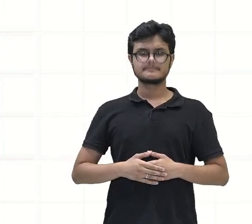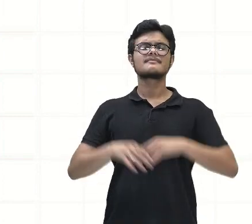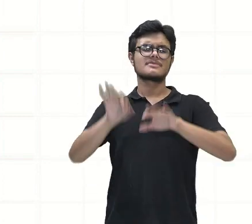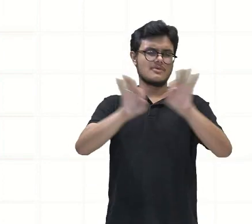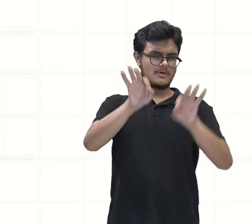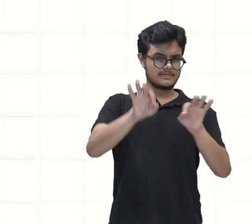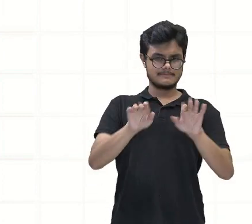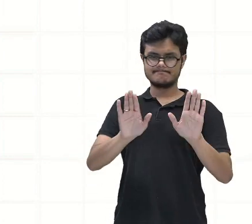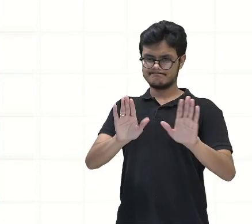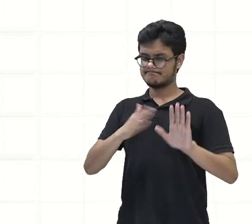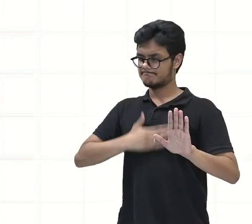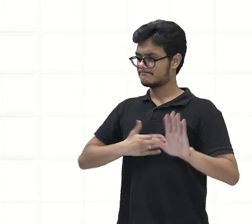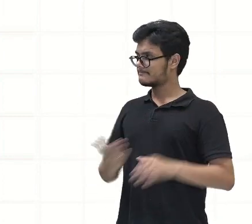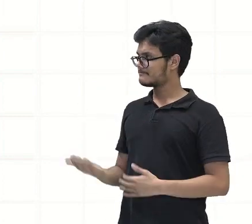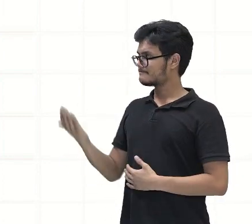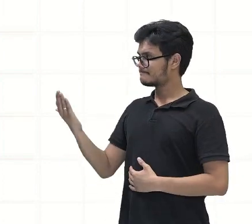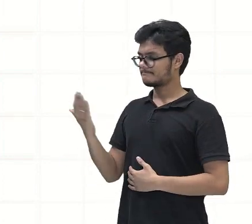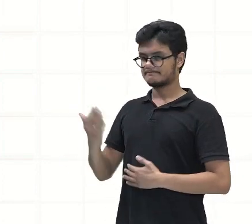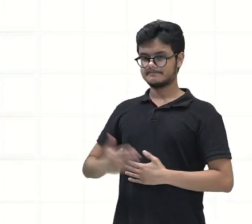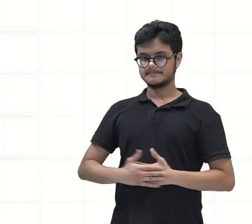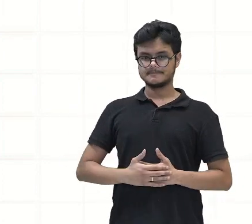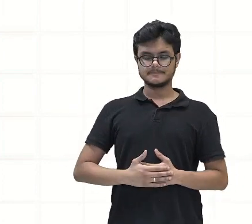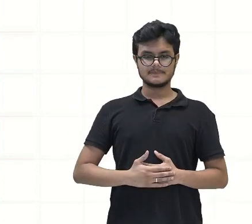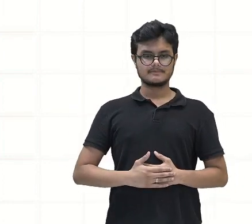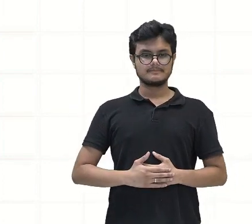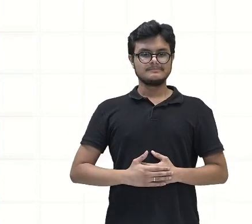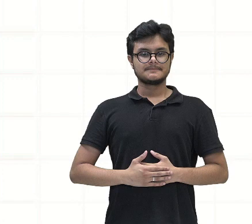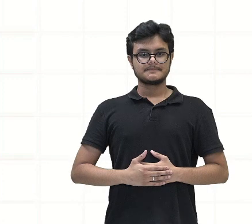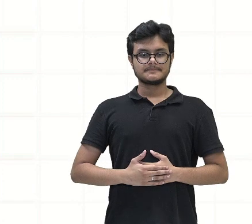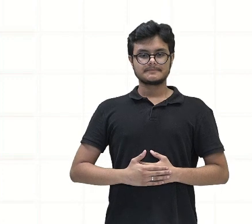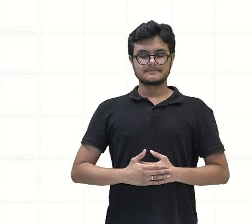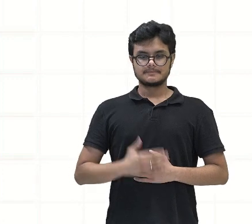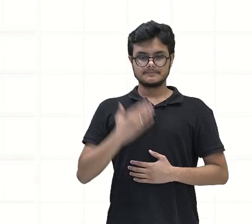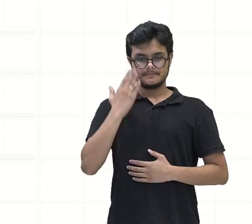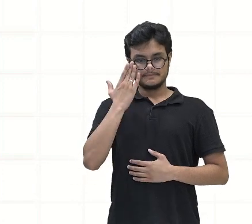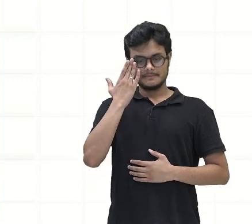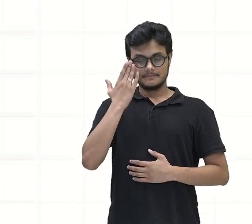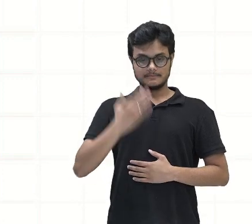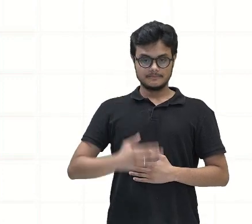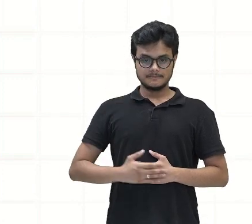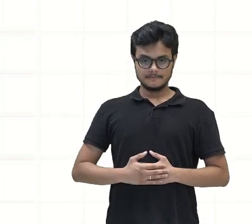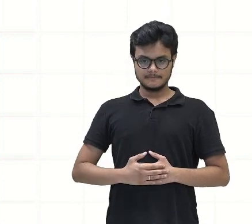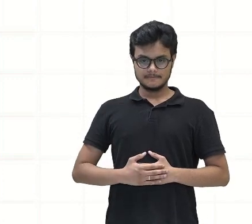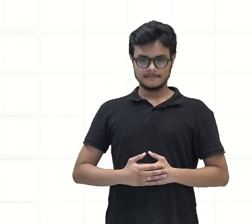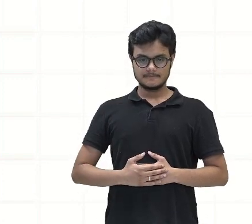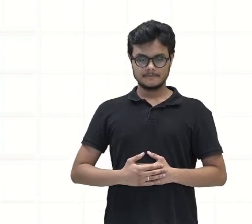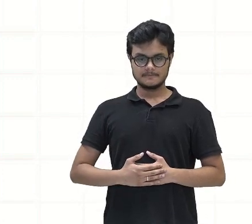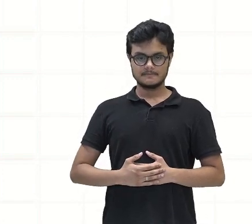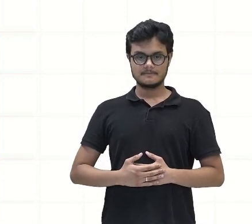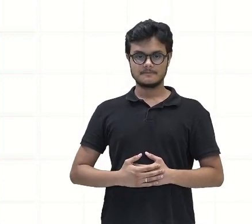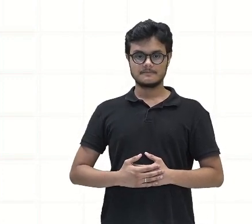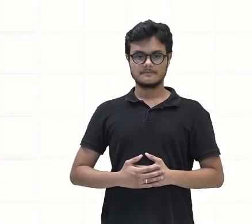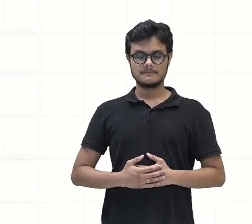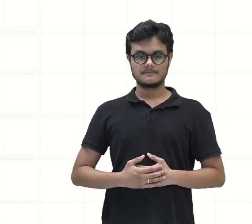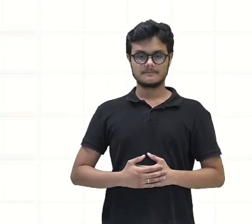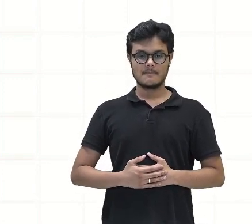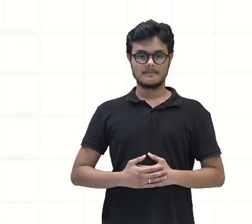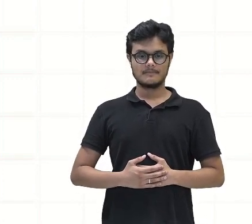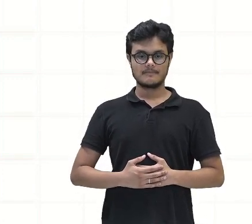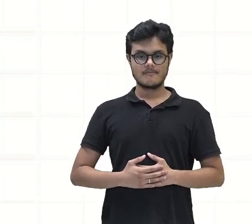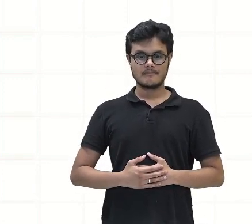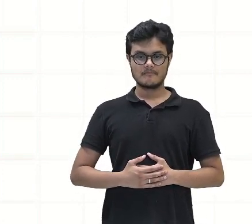bonitinho né para ficar em eh melhor de visualizar né que a fonte desse mapa é o